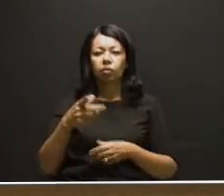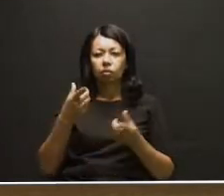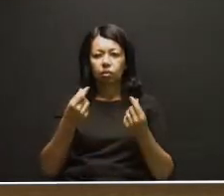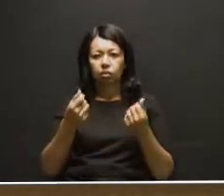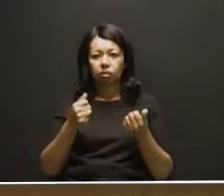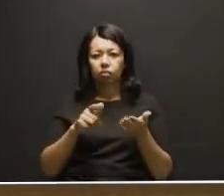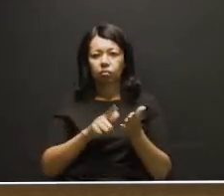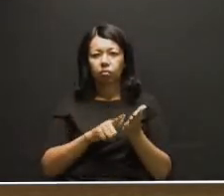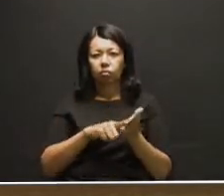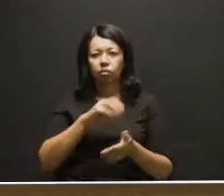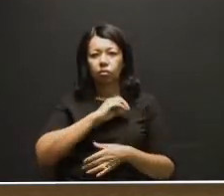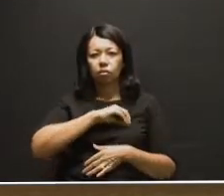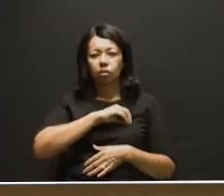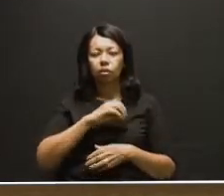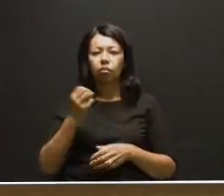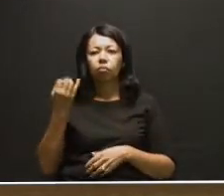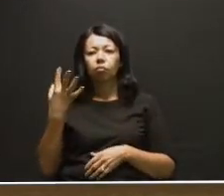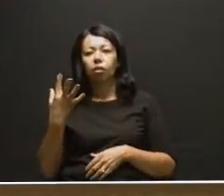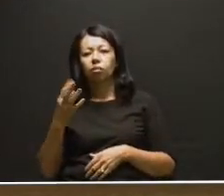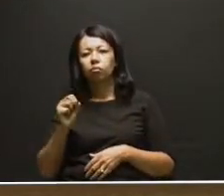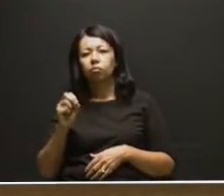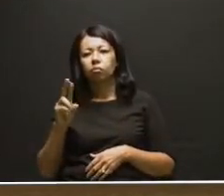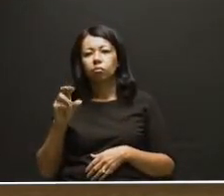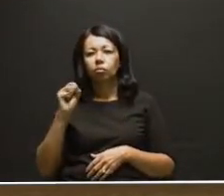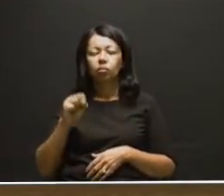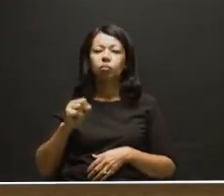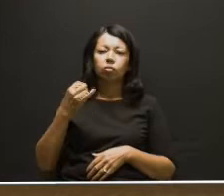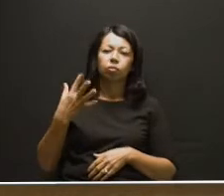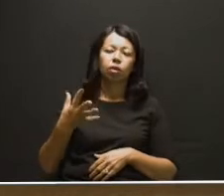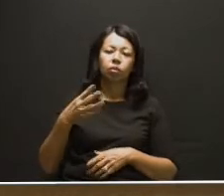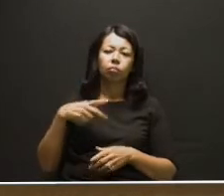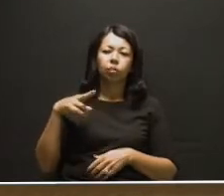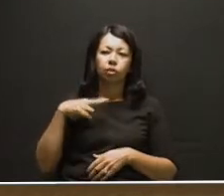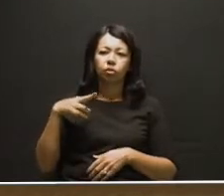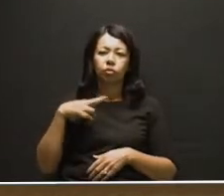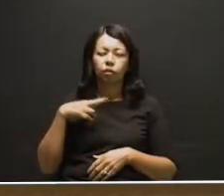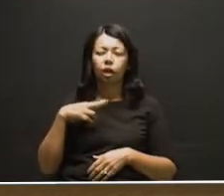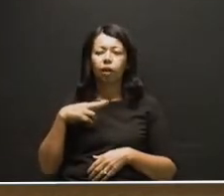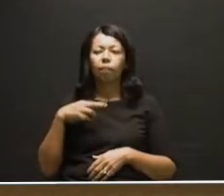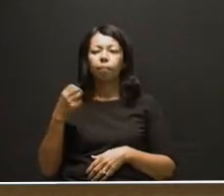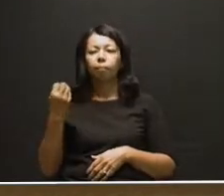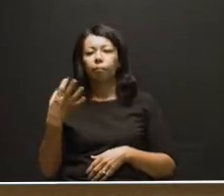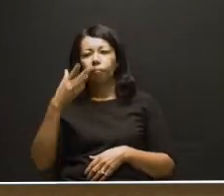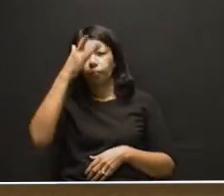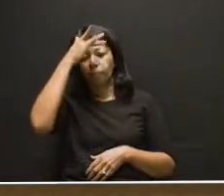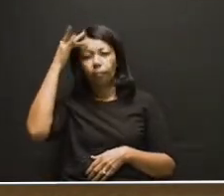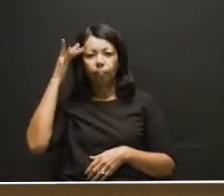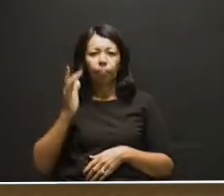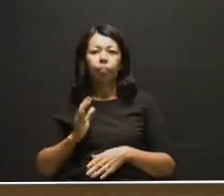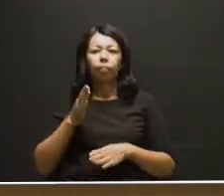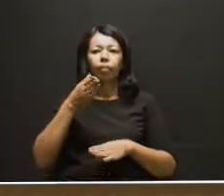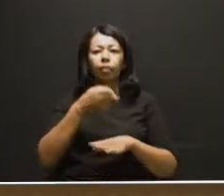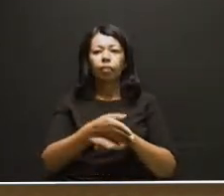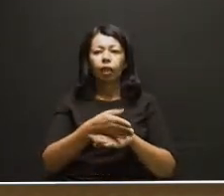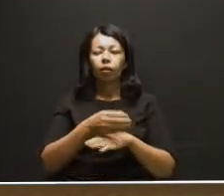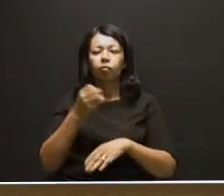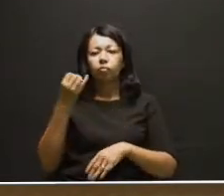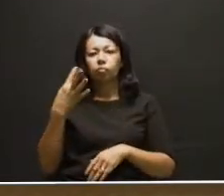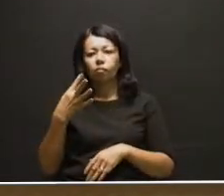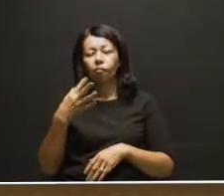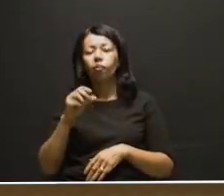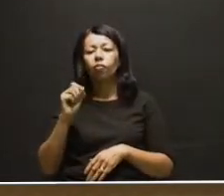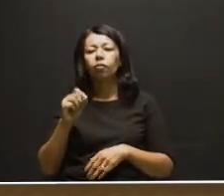folha de pagamento contra o procedimento sus quanto que é procedimento particular quantos municípios foram atendidos no que foram